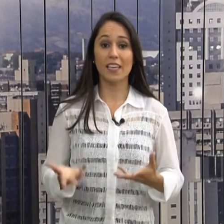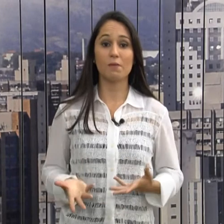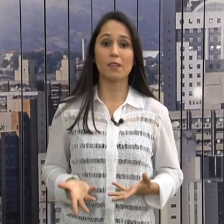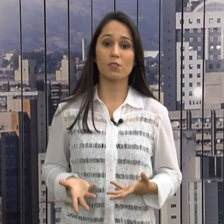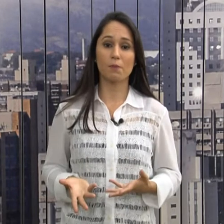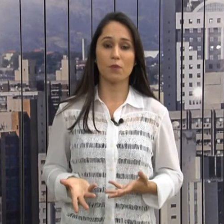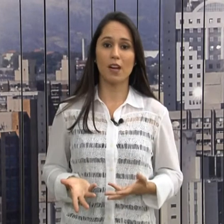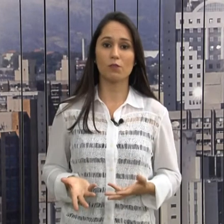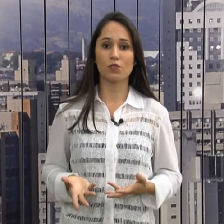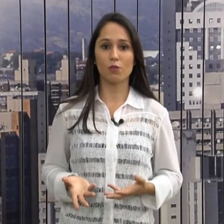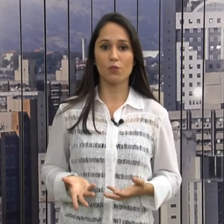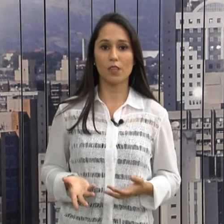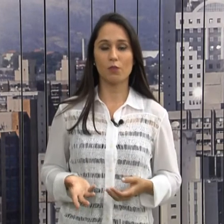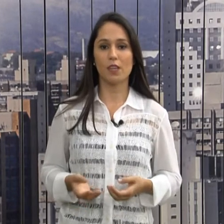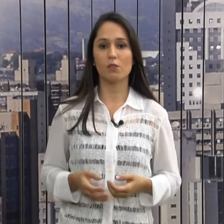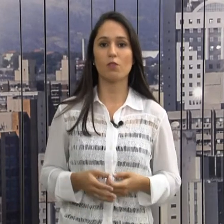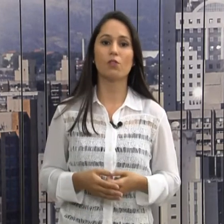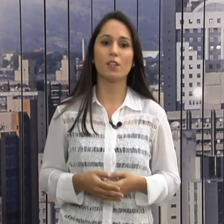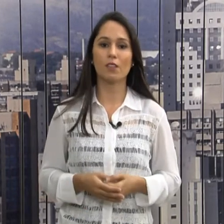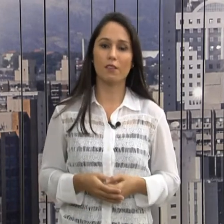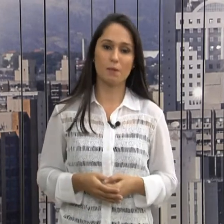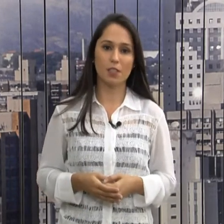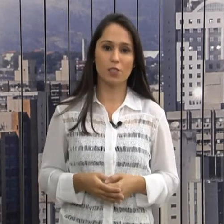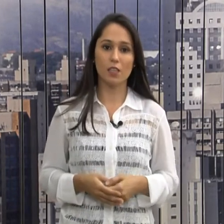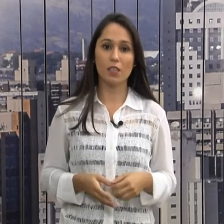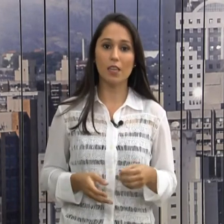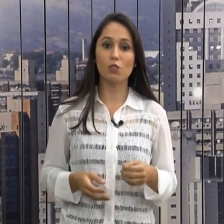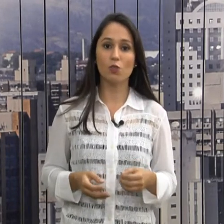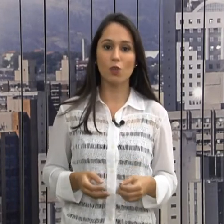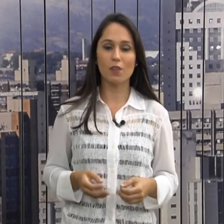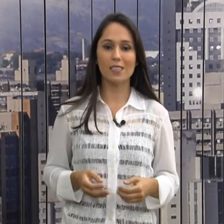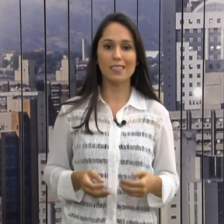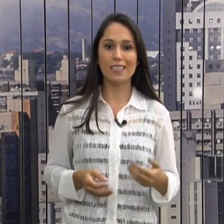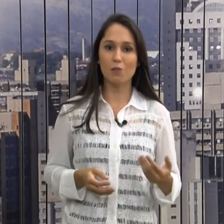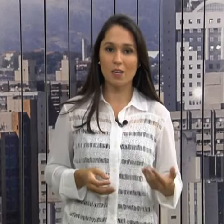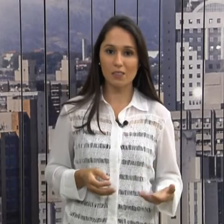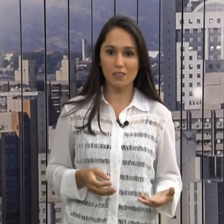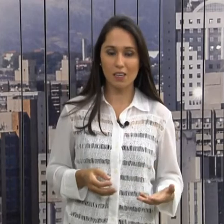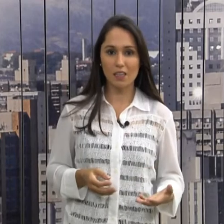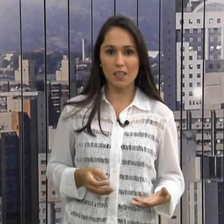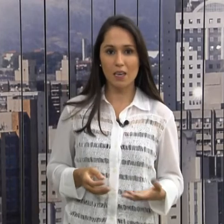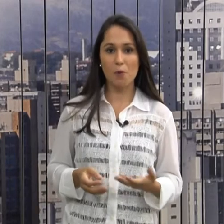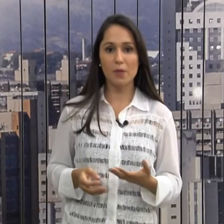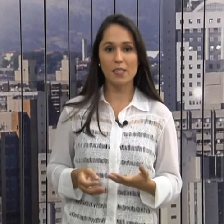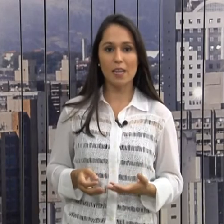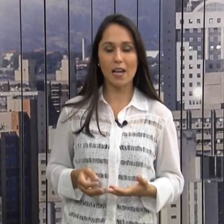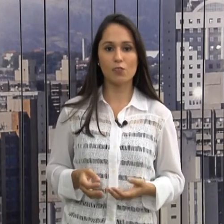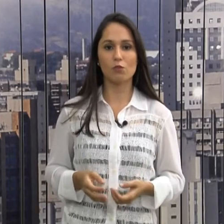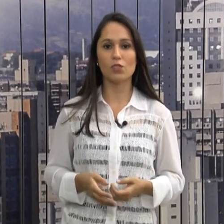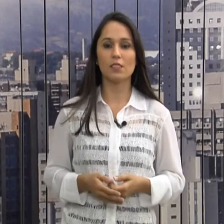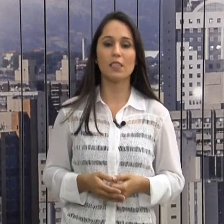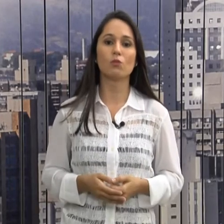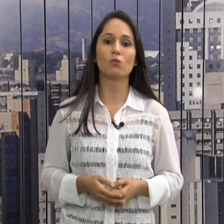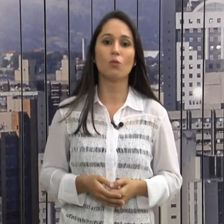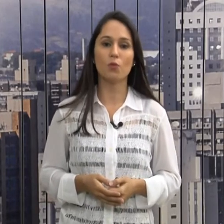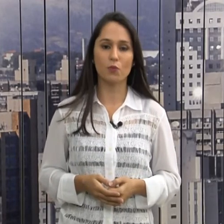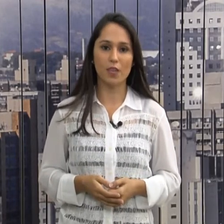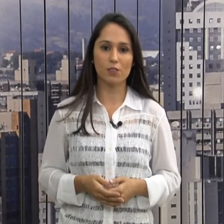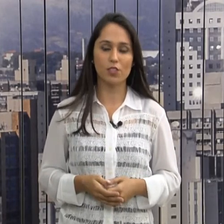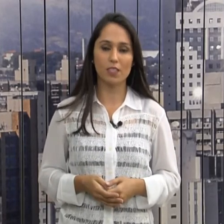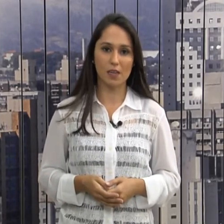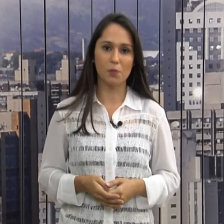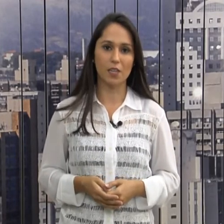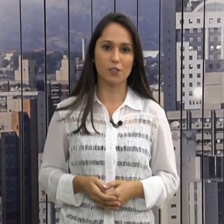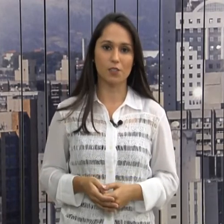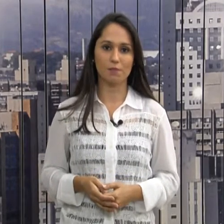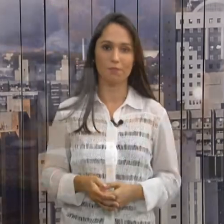Outros requerimentos aprovados de autoria do vereador Rodrigo da Farmadique questionam a segurança e a mobilidade nos distritos do Ouro